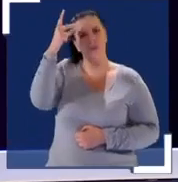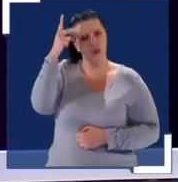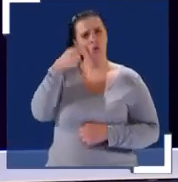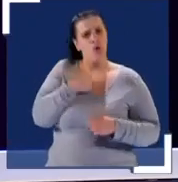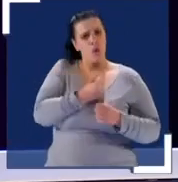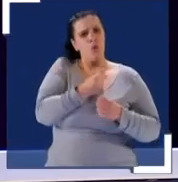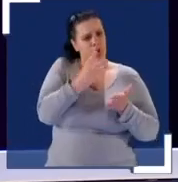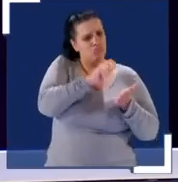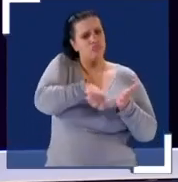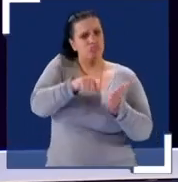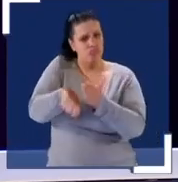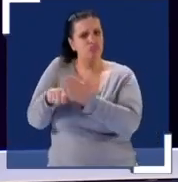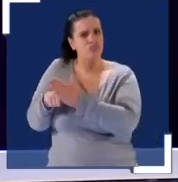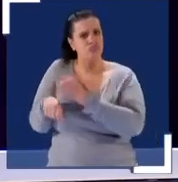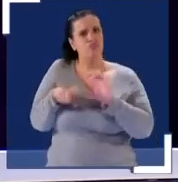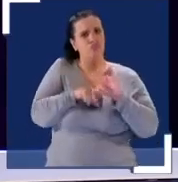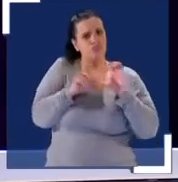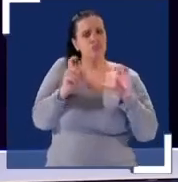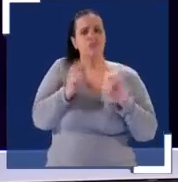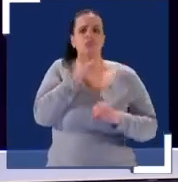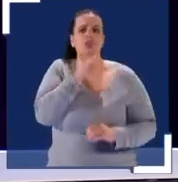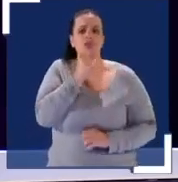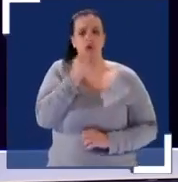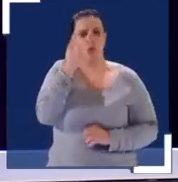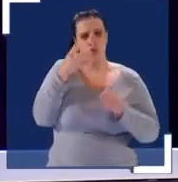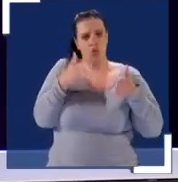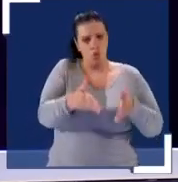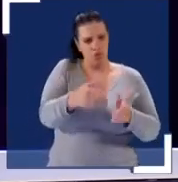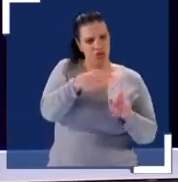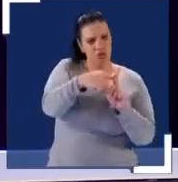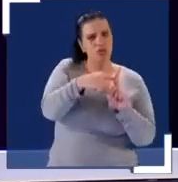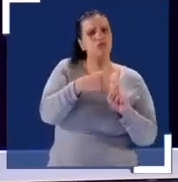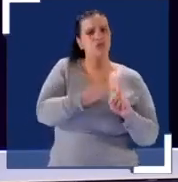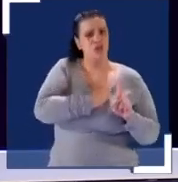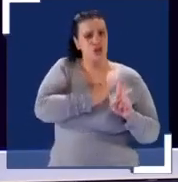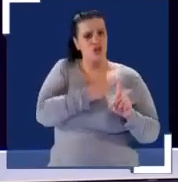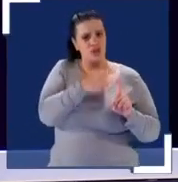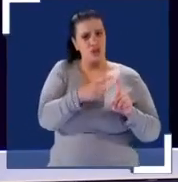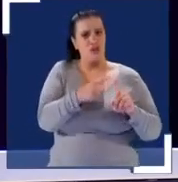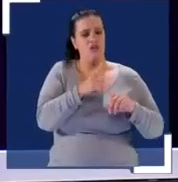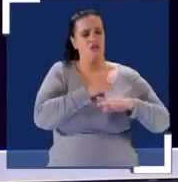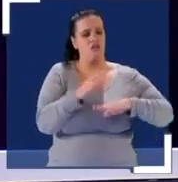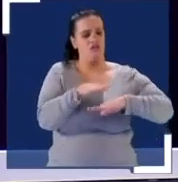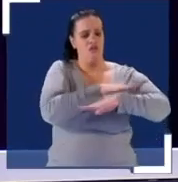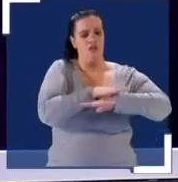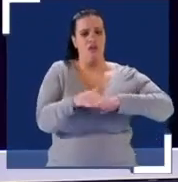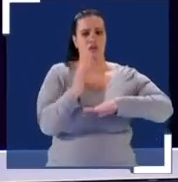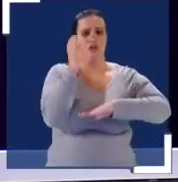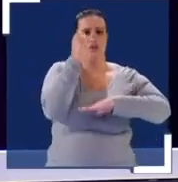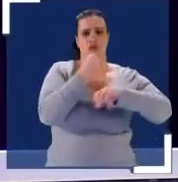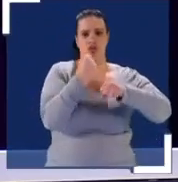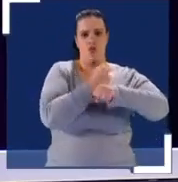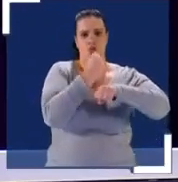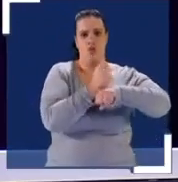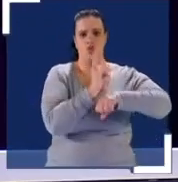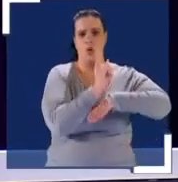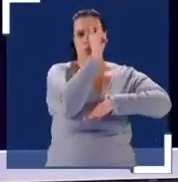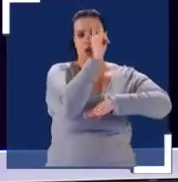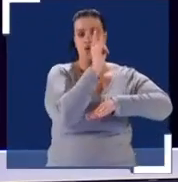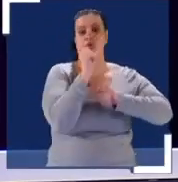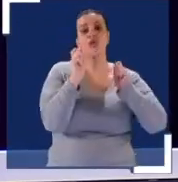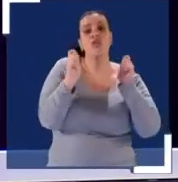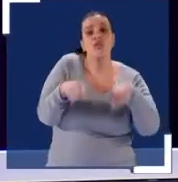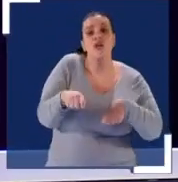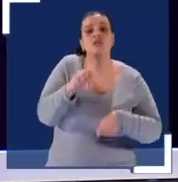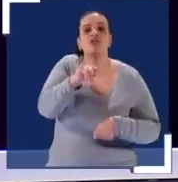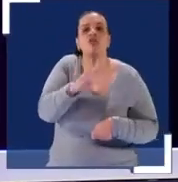várias concessões, uma delas é de um cemitério, inclusive, que está lá com um prédio em cima, enfim. Quer dizer, é possível fazer quando você